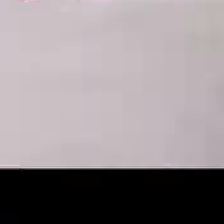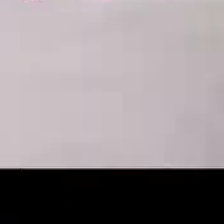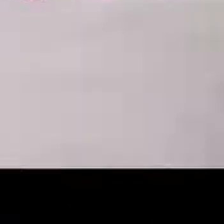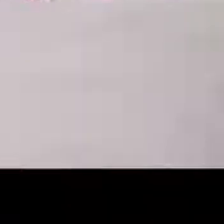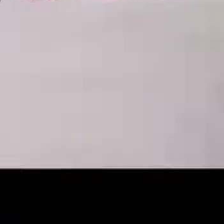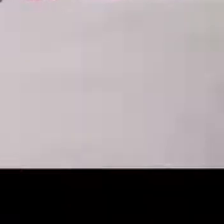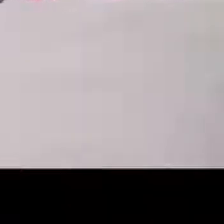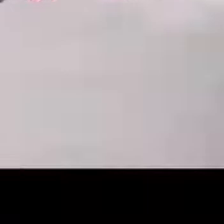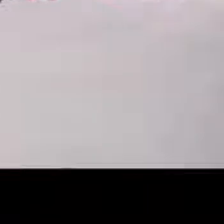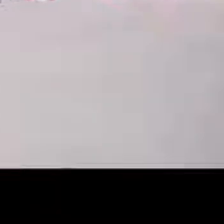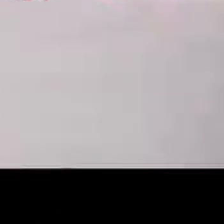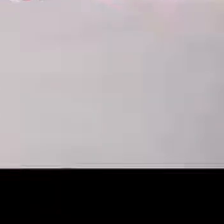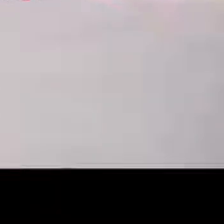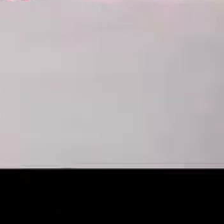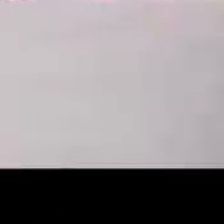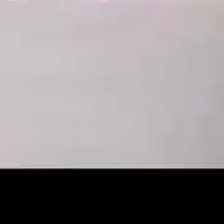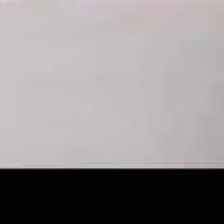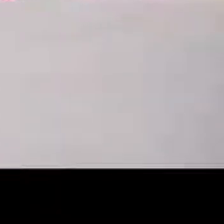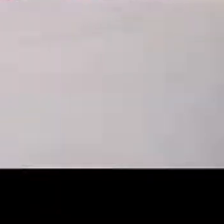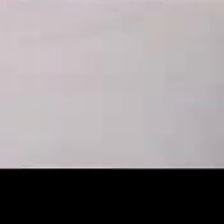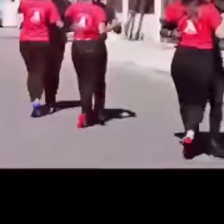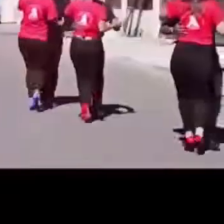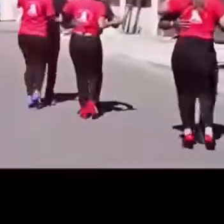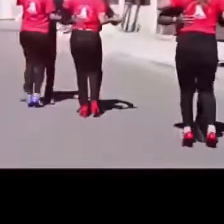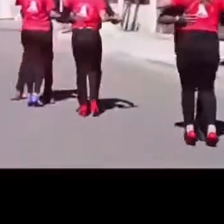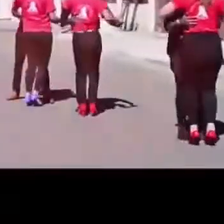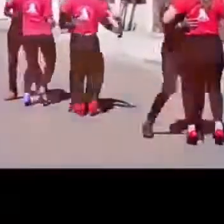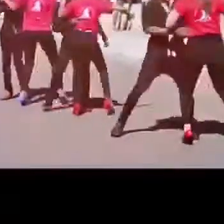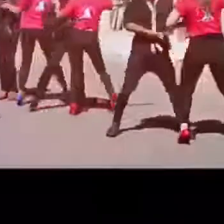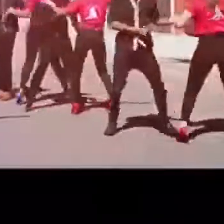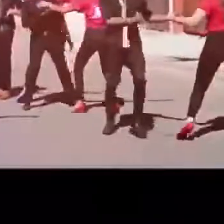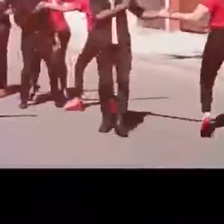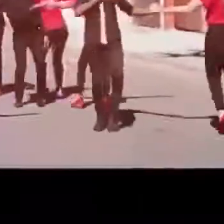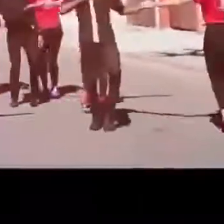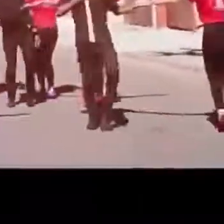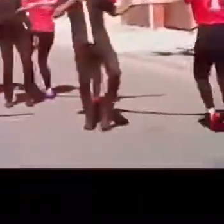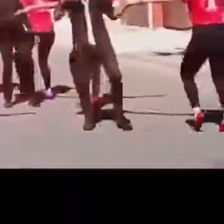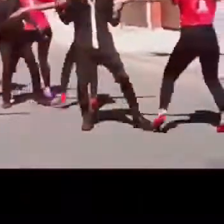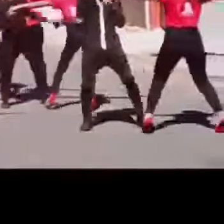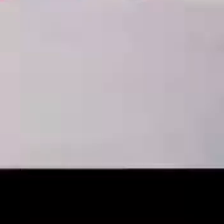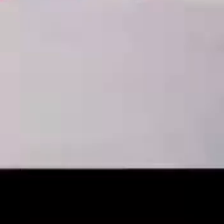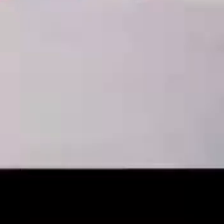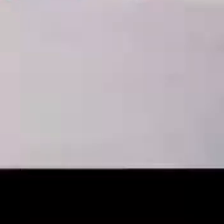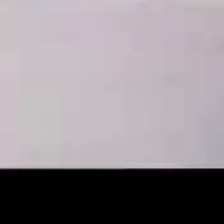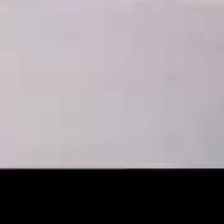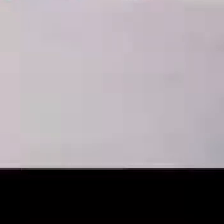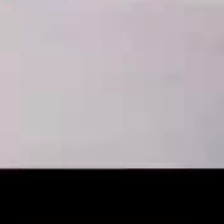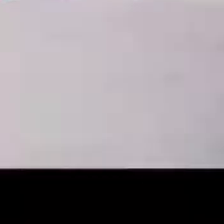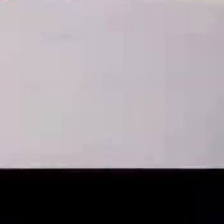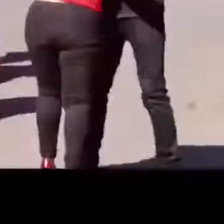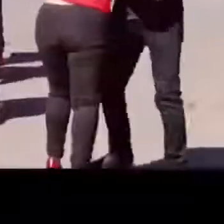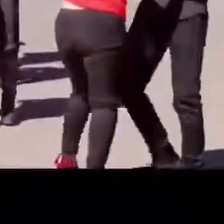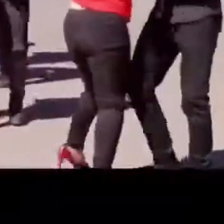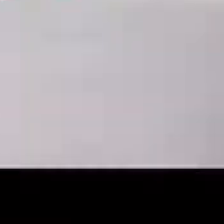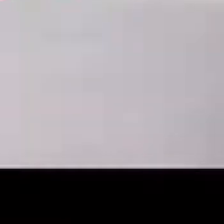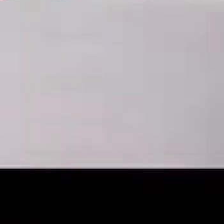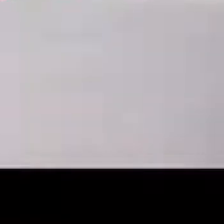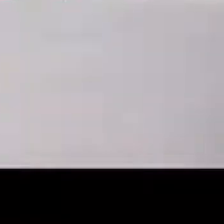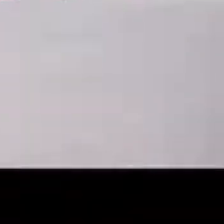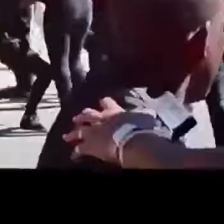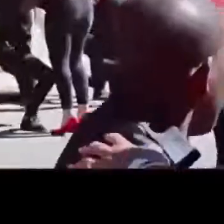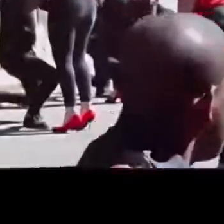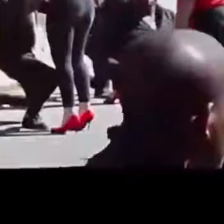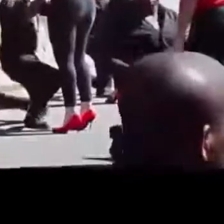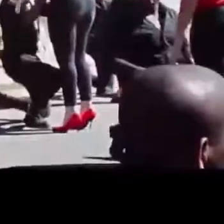Os teus olhos são 2 ilhas no meio do oceano. Teu corpo tem a ternura de uma